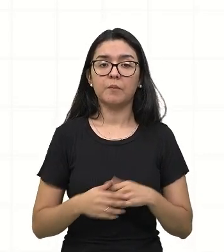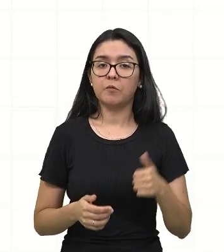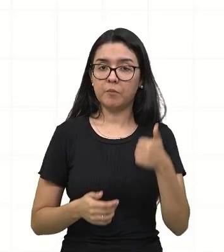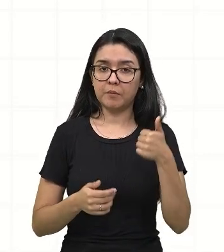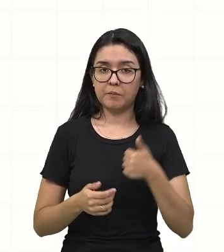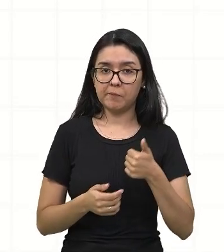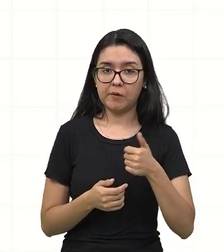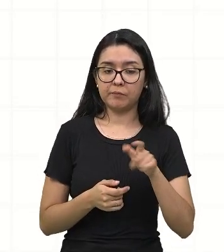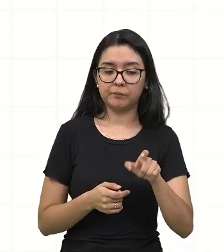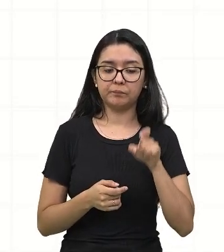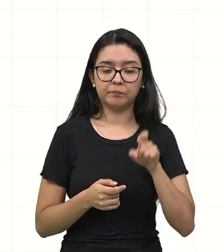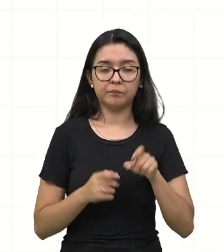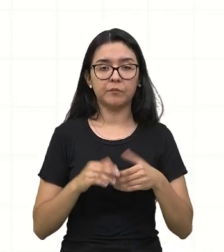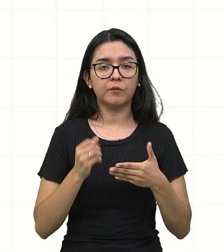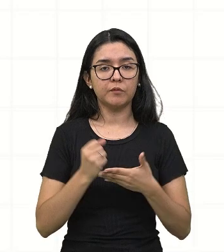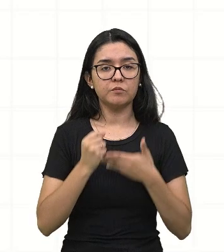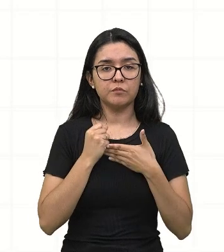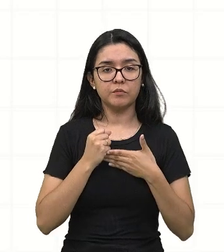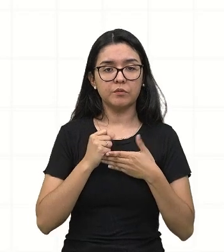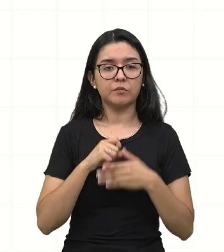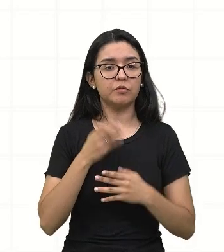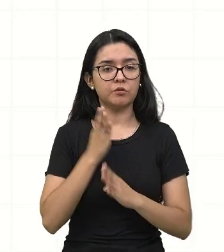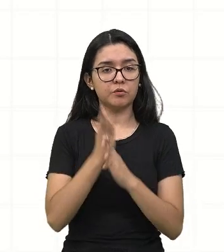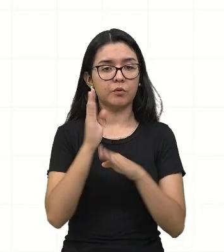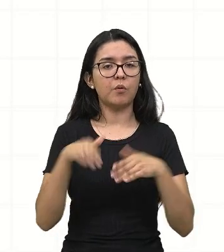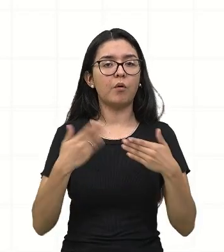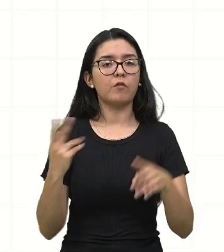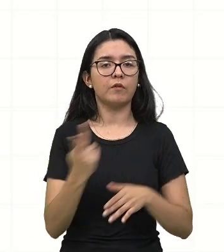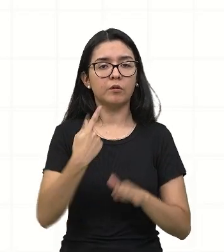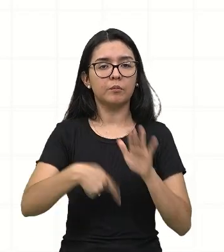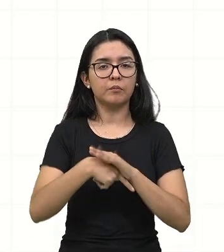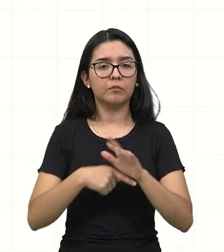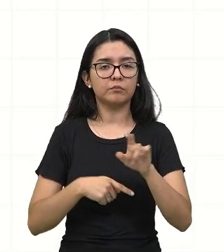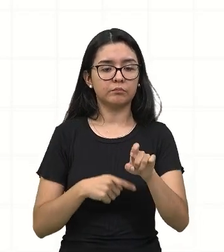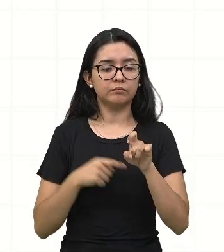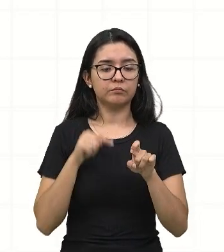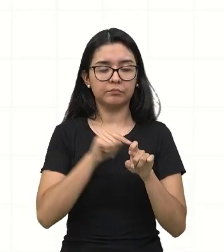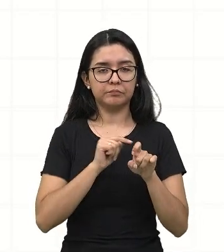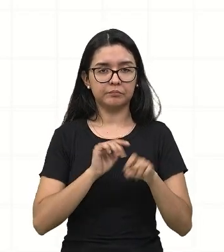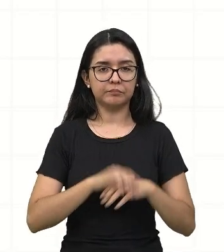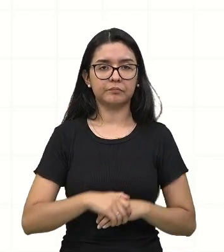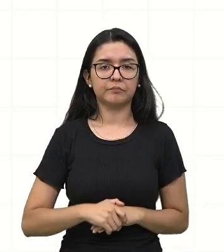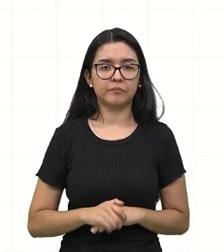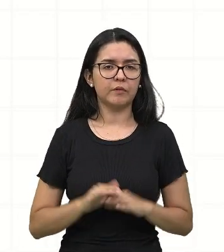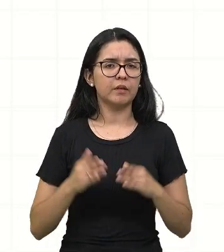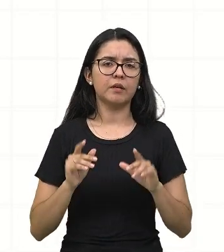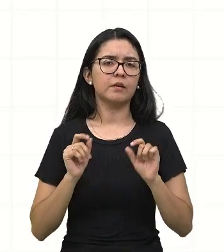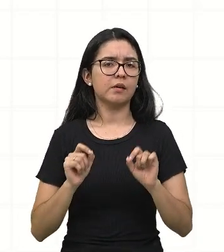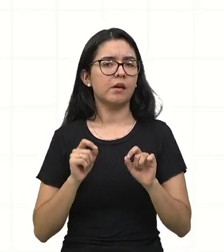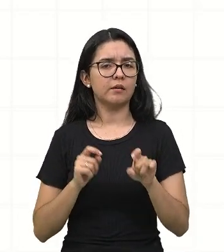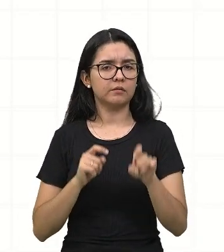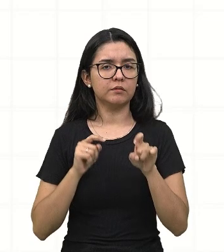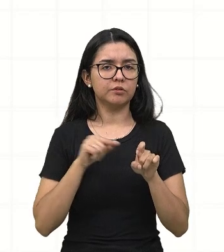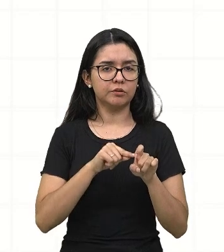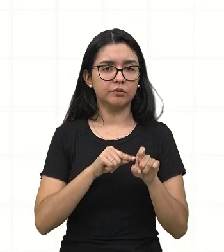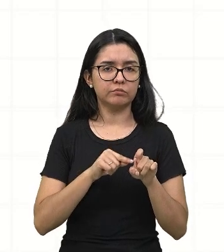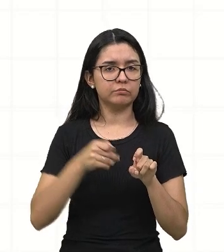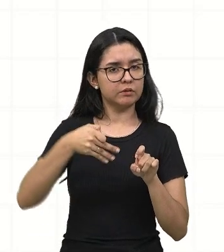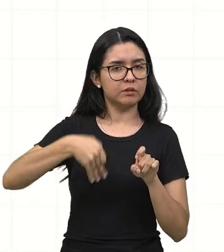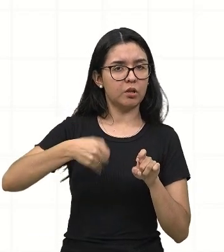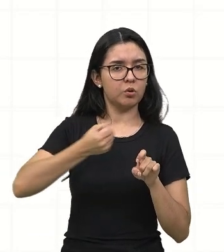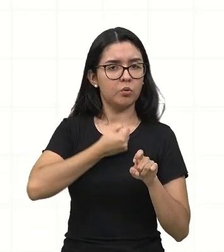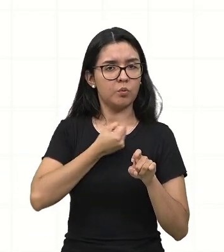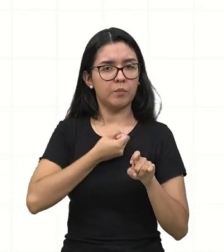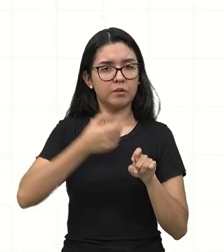primeiro membro. Isso vai nos ajudar a descobrir o valor do termo desconhecido, tá bom? De quem é o valor desse certo